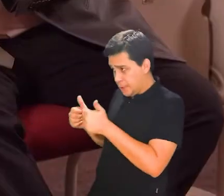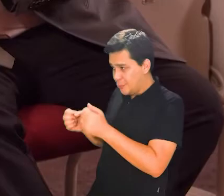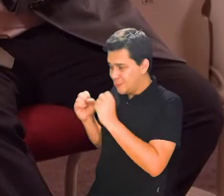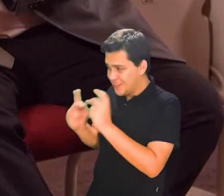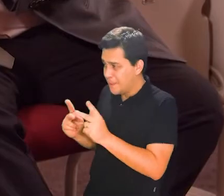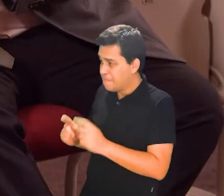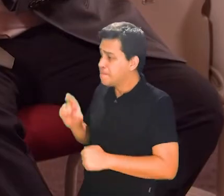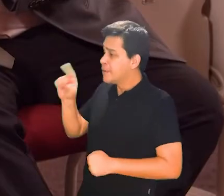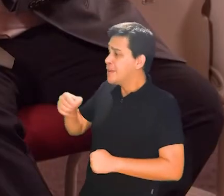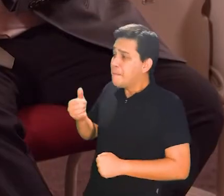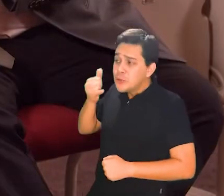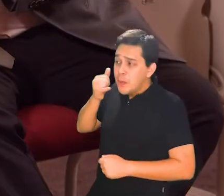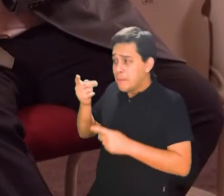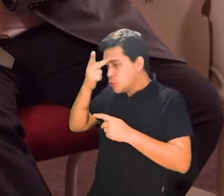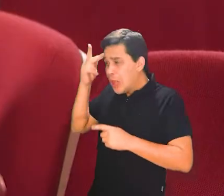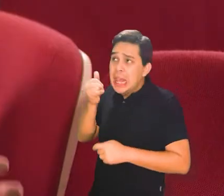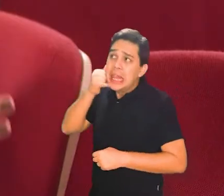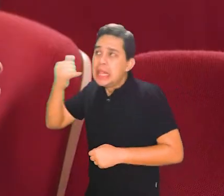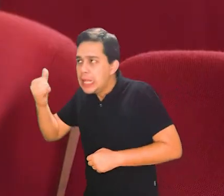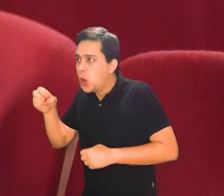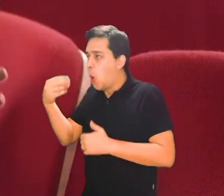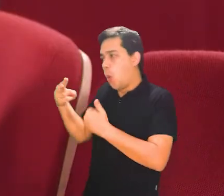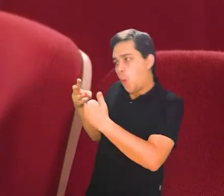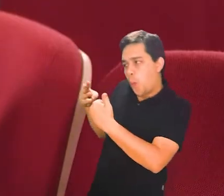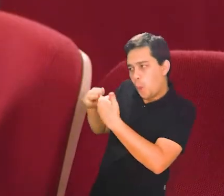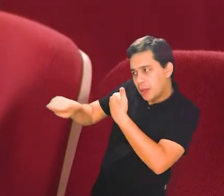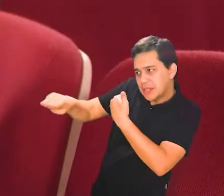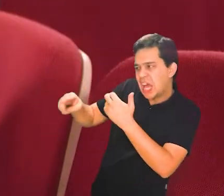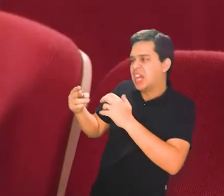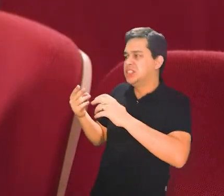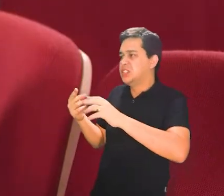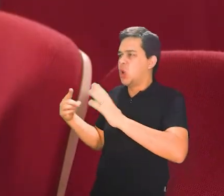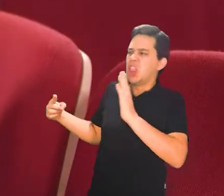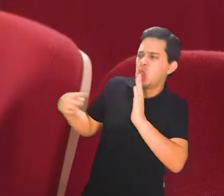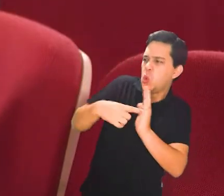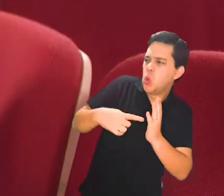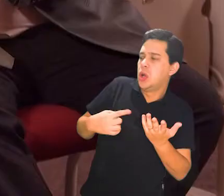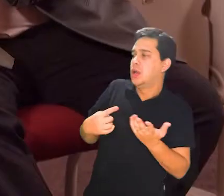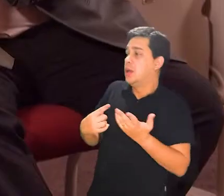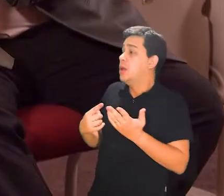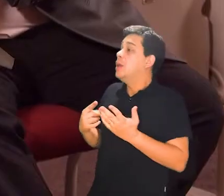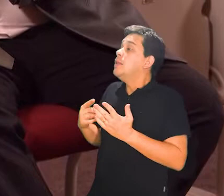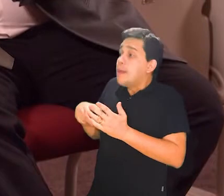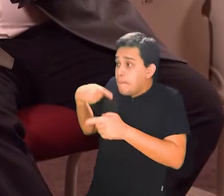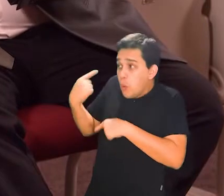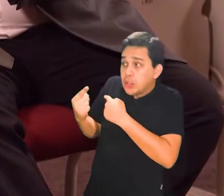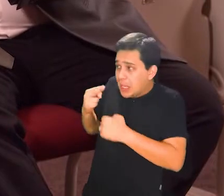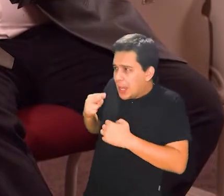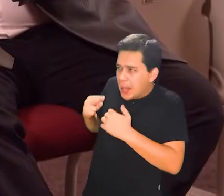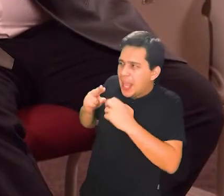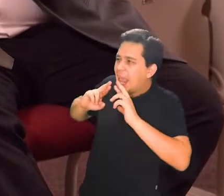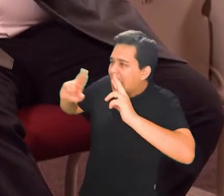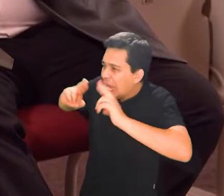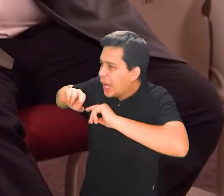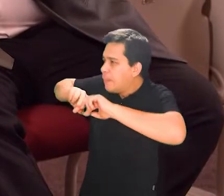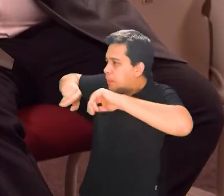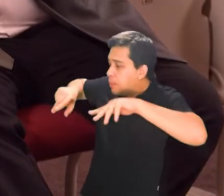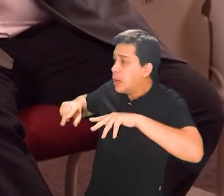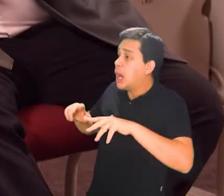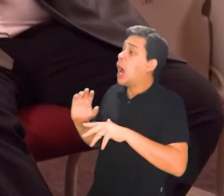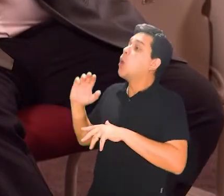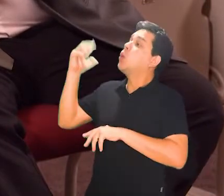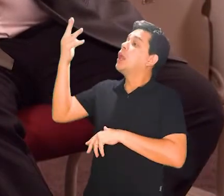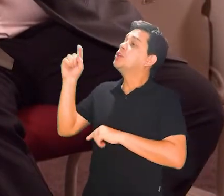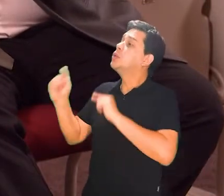a ouvidoria, quais são as fases que essa denúncia ela vai passar? É necessário que o cidadão entenda